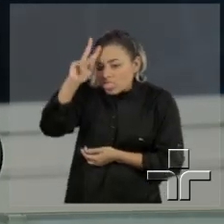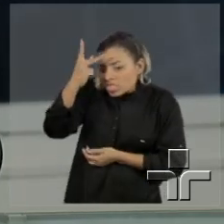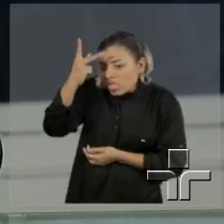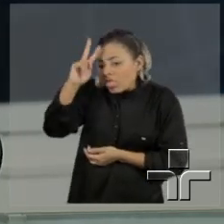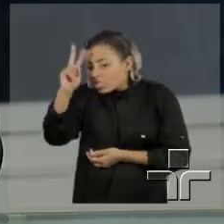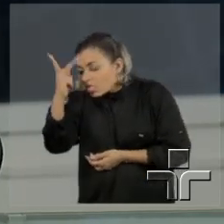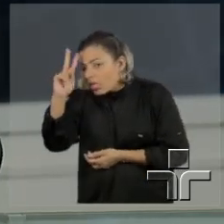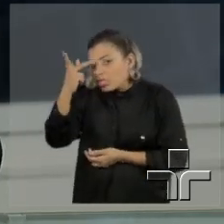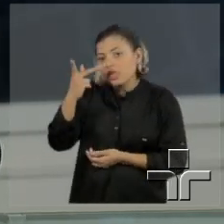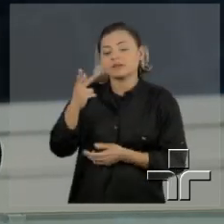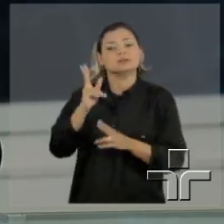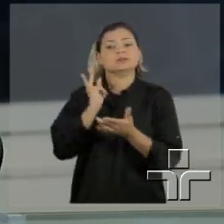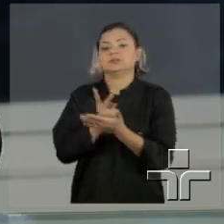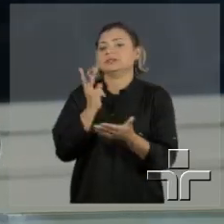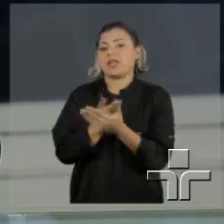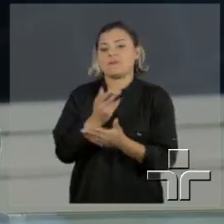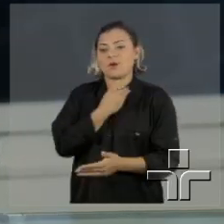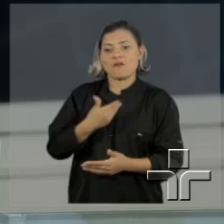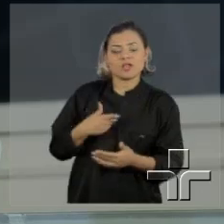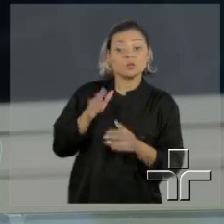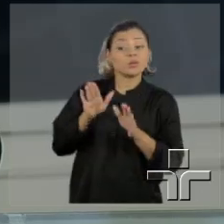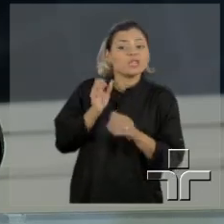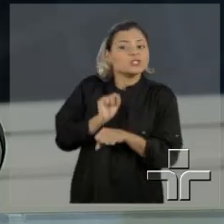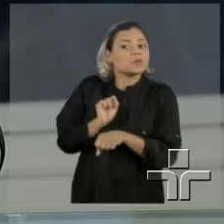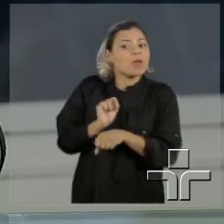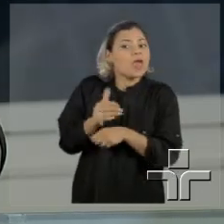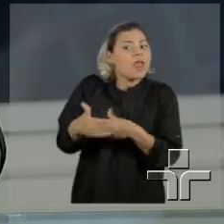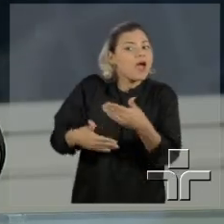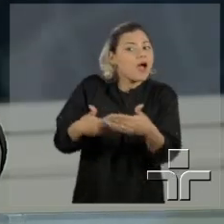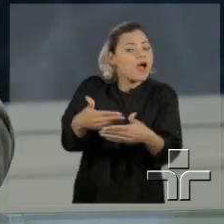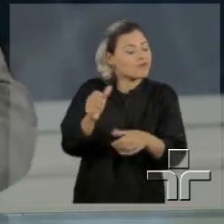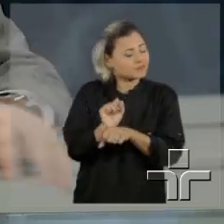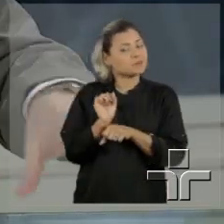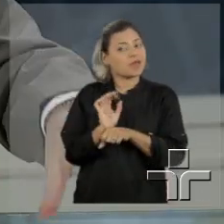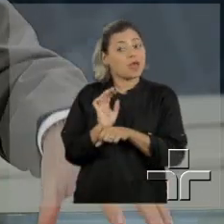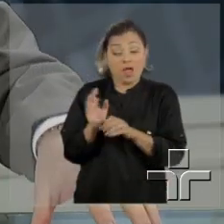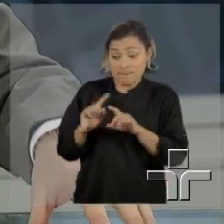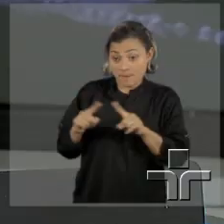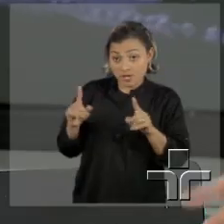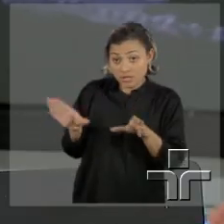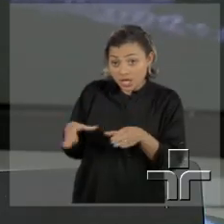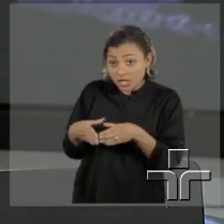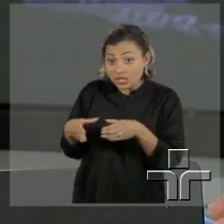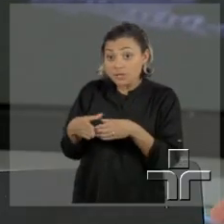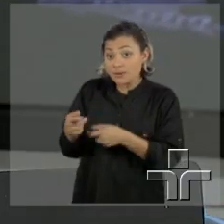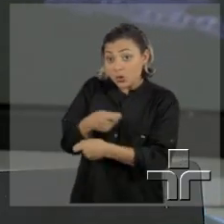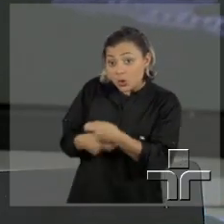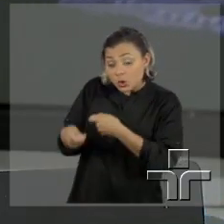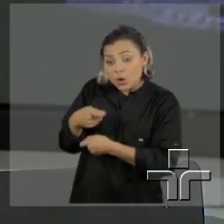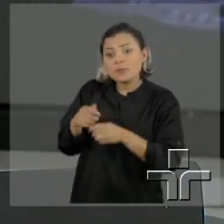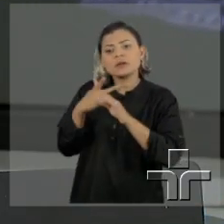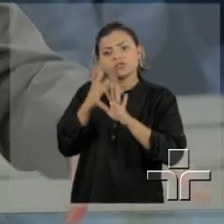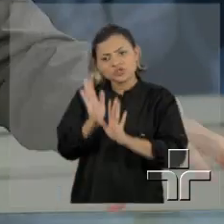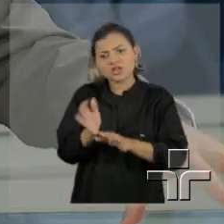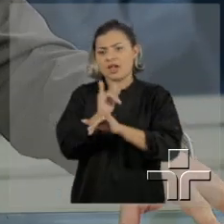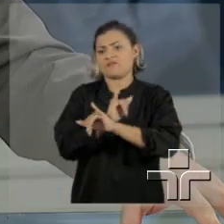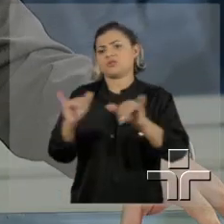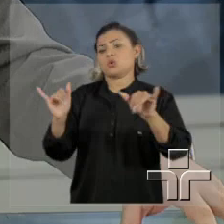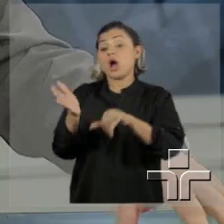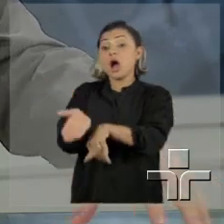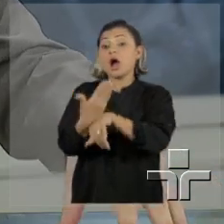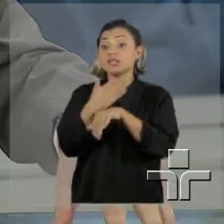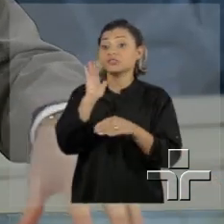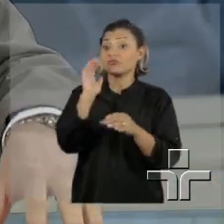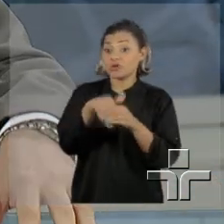governo sempre nos colocam nesse ponto. Vamos aguardar. Agora, a equipe já colocava, a equipe econômica, antes mesmo da eleição, que ele já